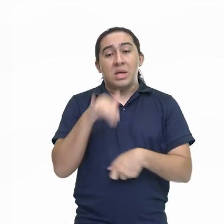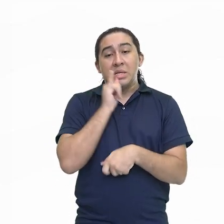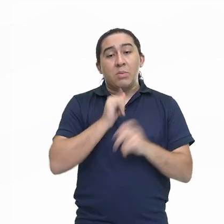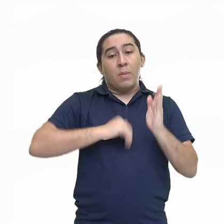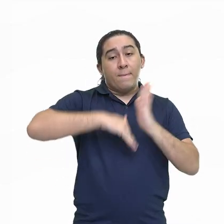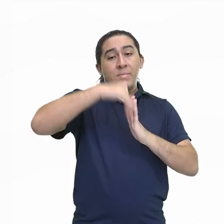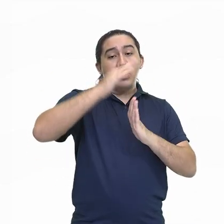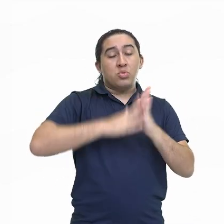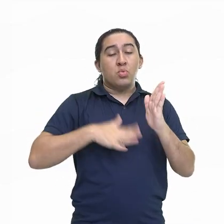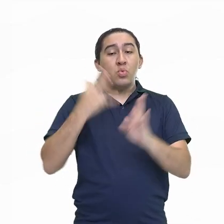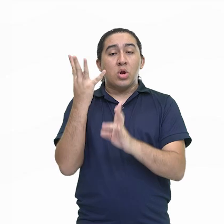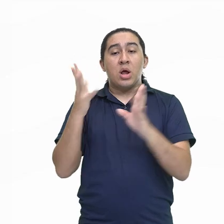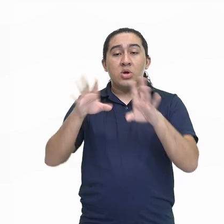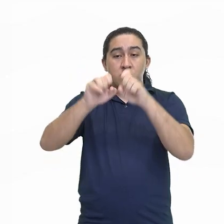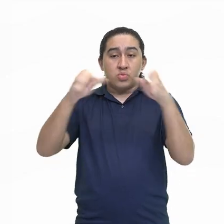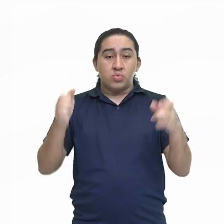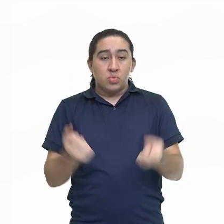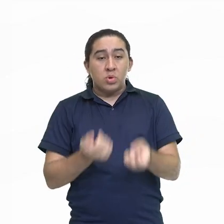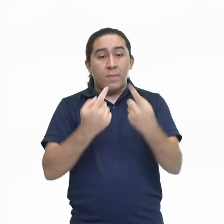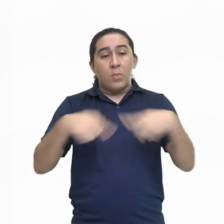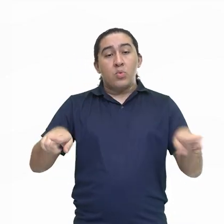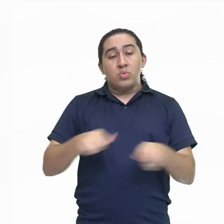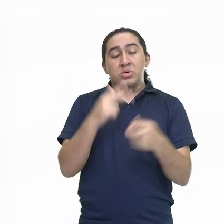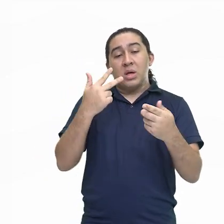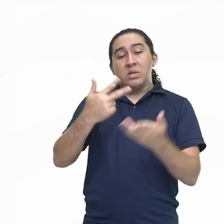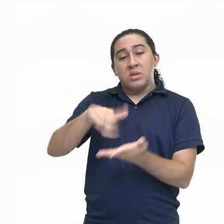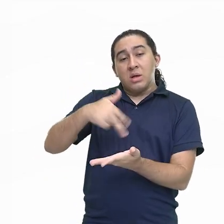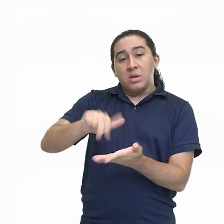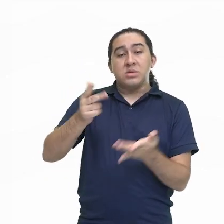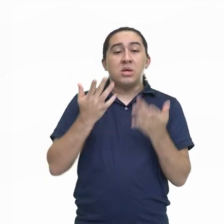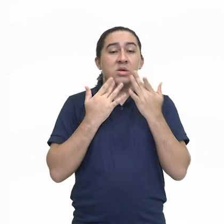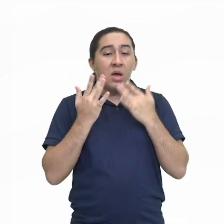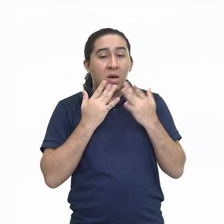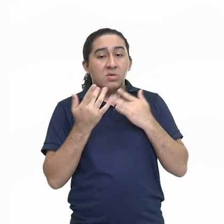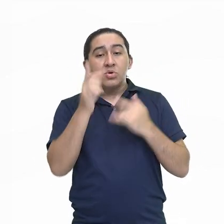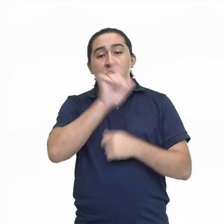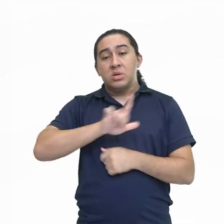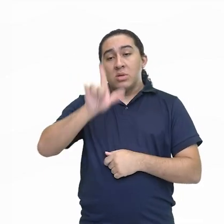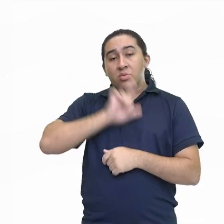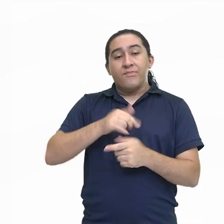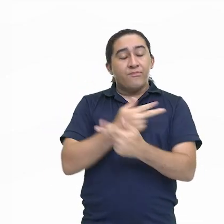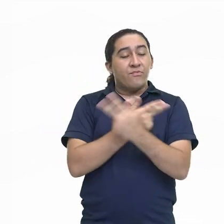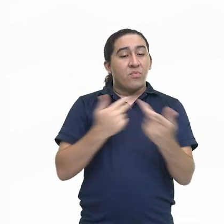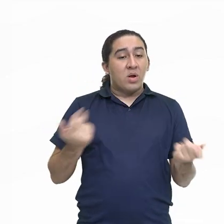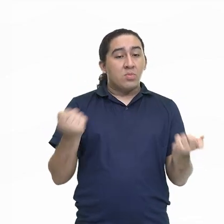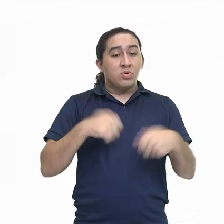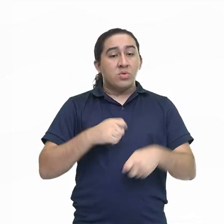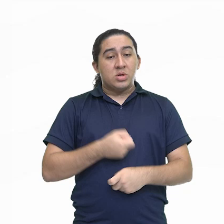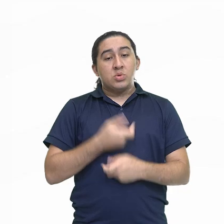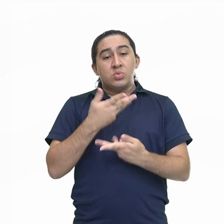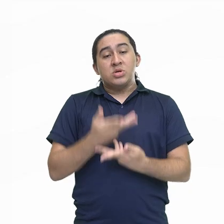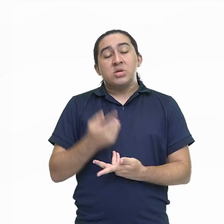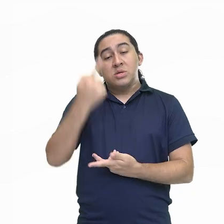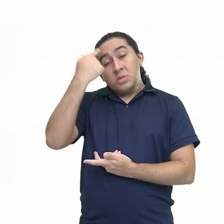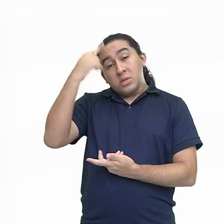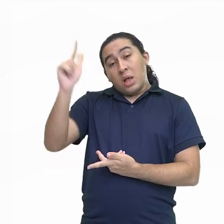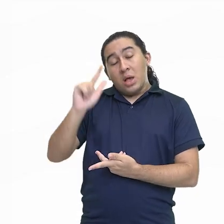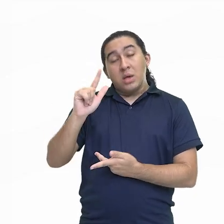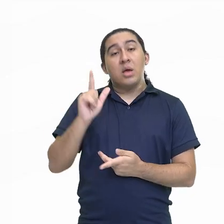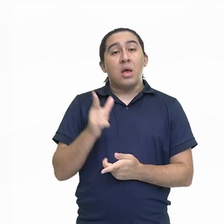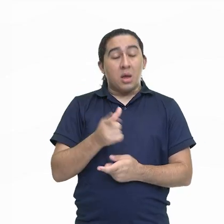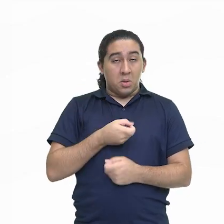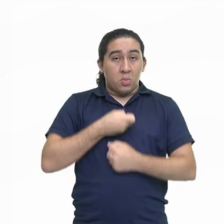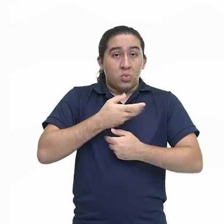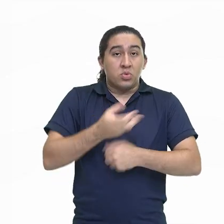pintura, escultura, música, dança, teatro, literatura, entre outros, para transmitir ideias, emoções